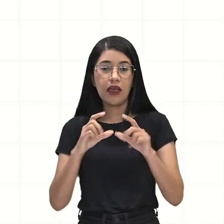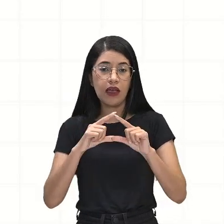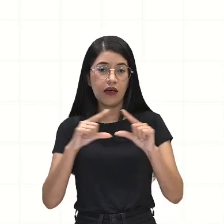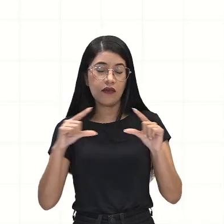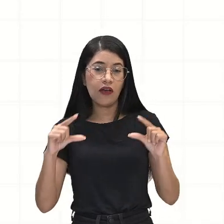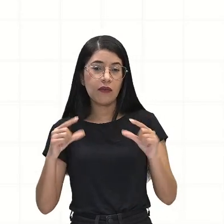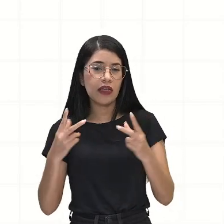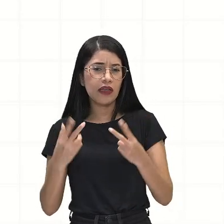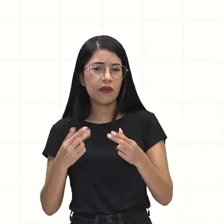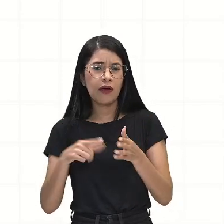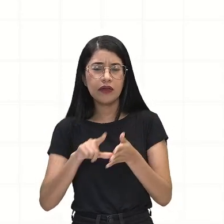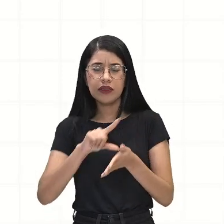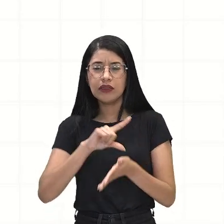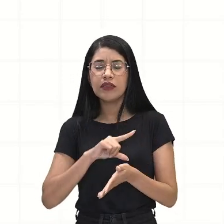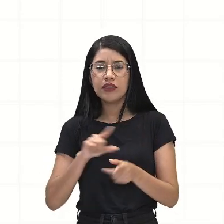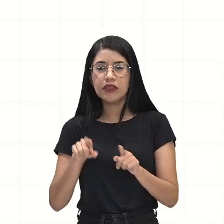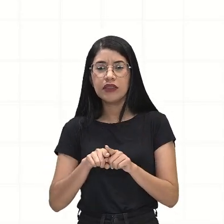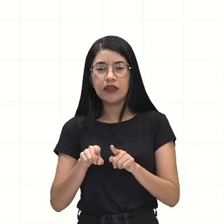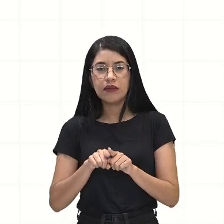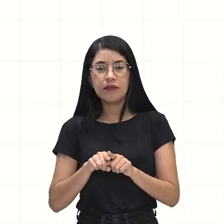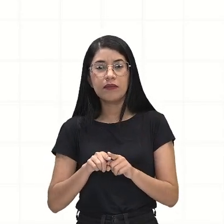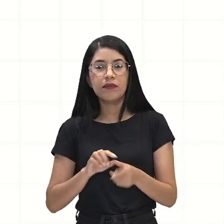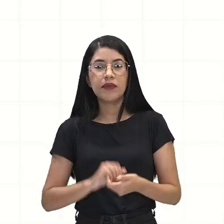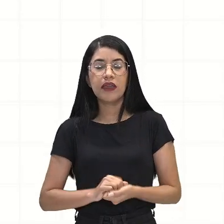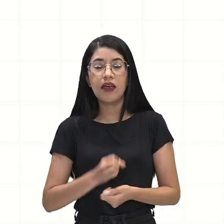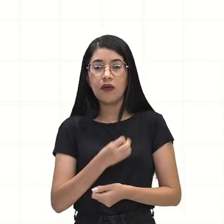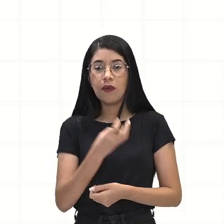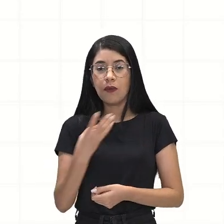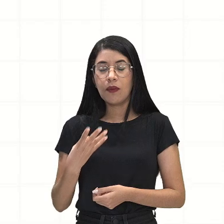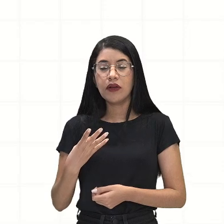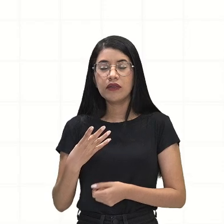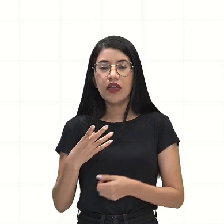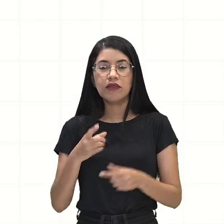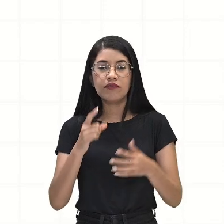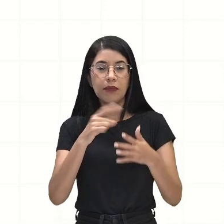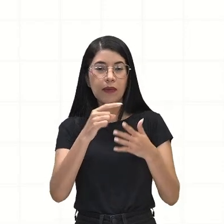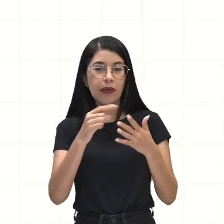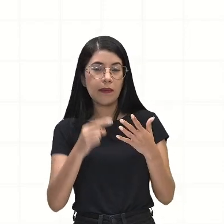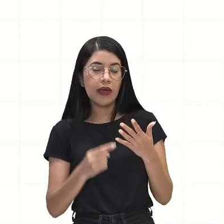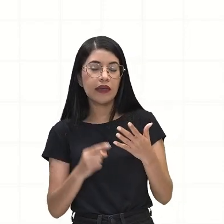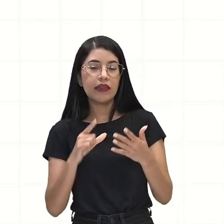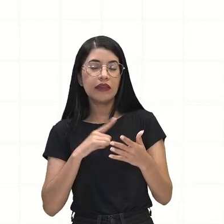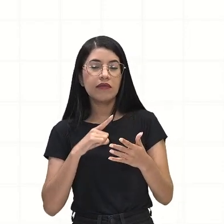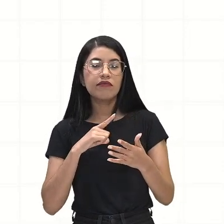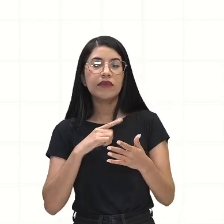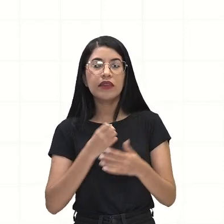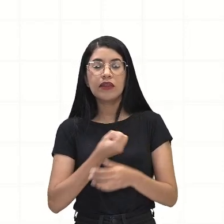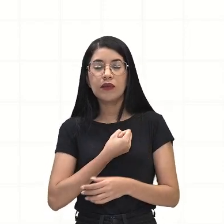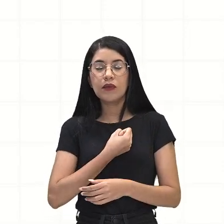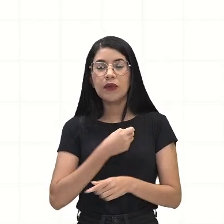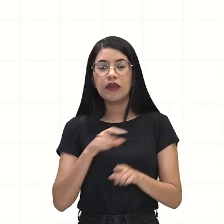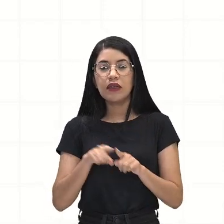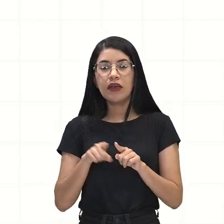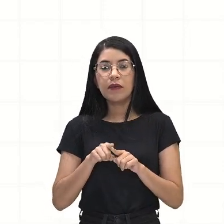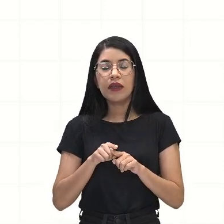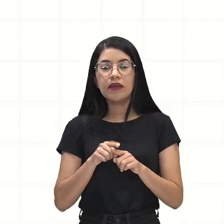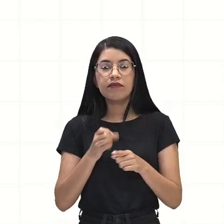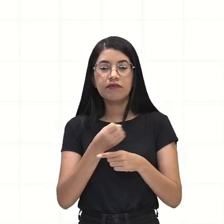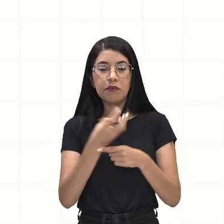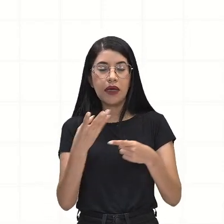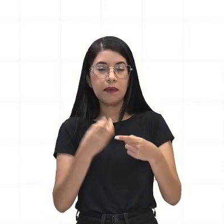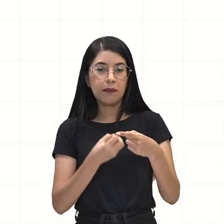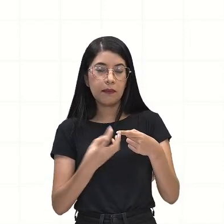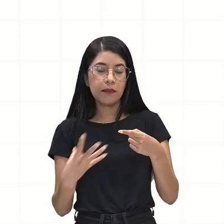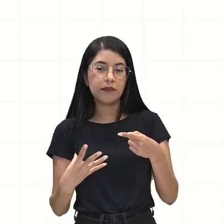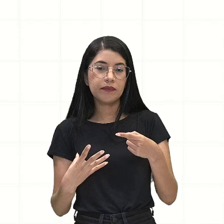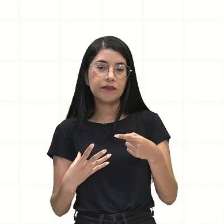mesma fórmula anterior, a interseção da quantidade de elementos do evento sobre a quantidade de elementos